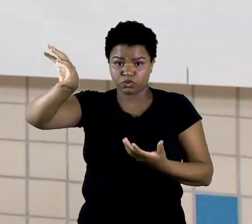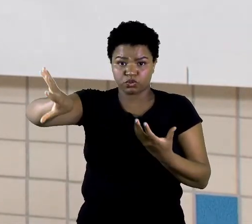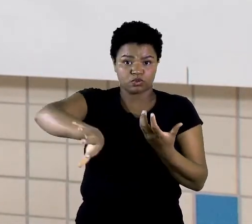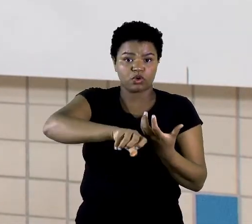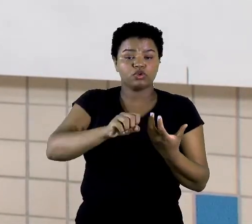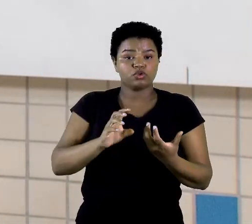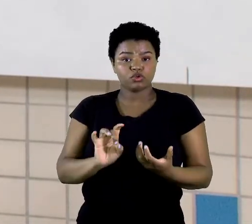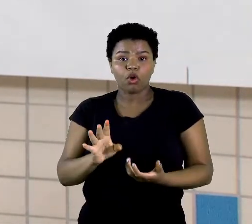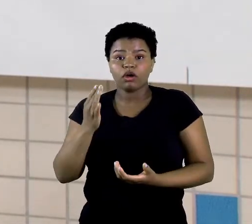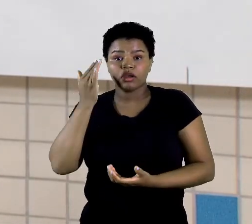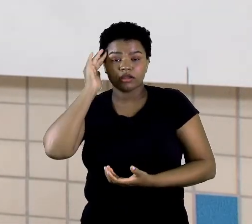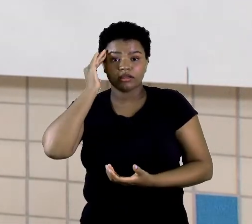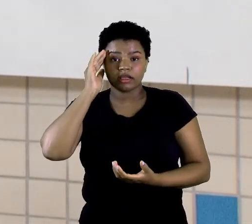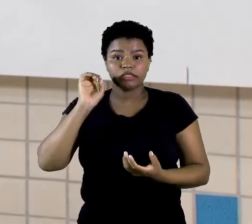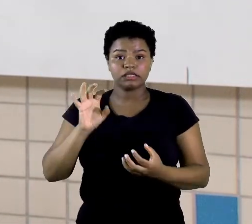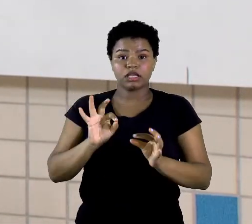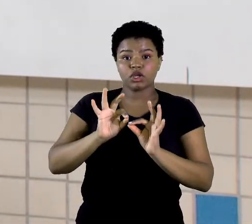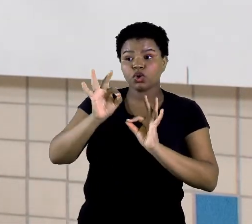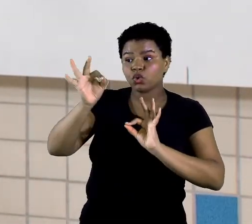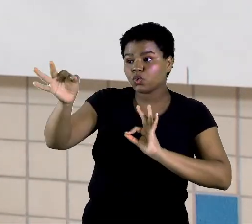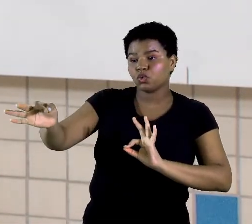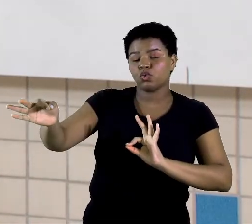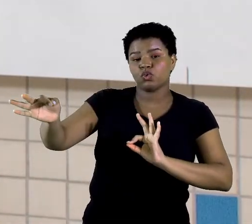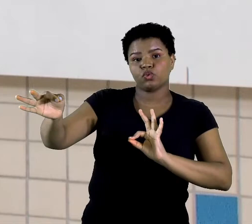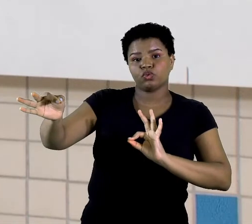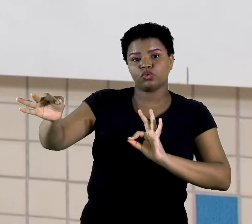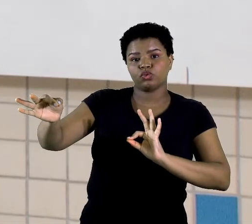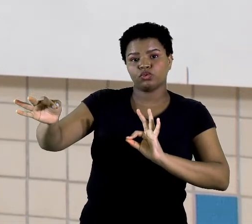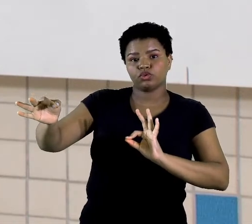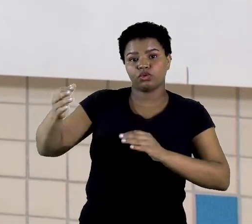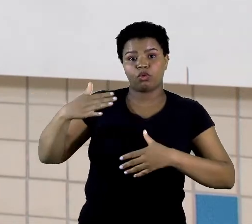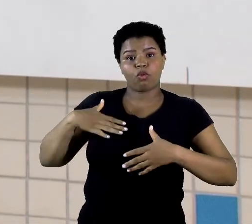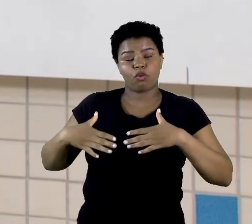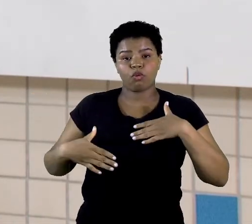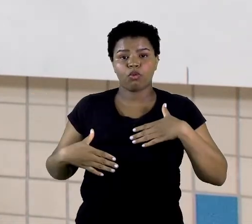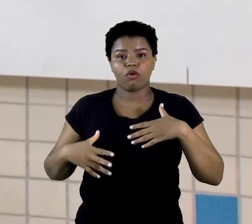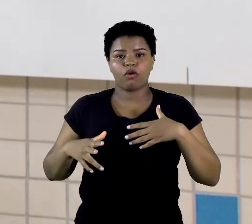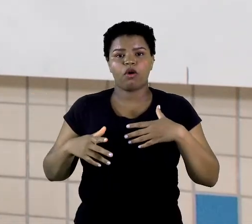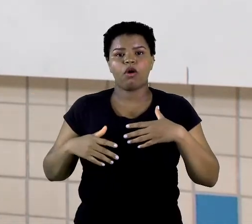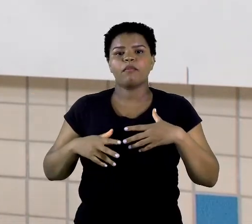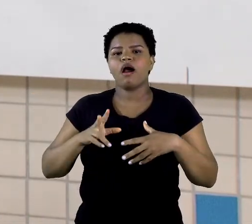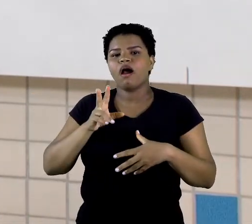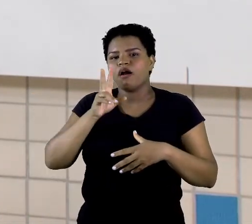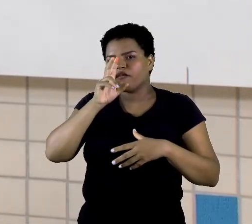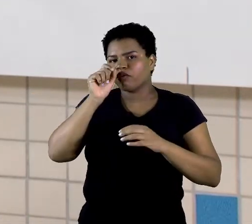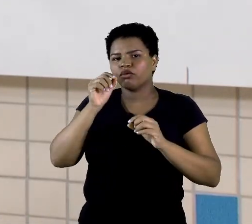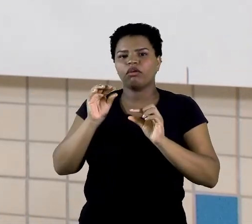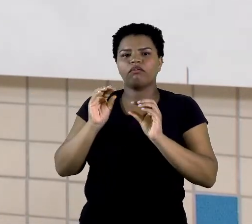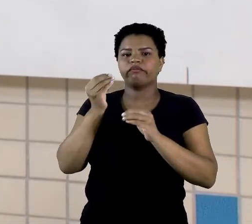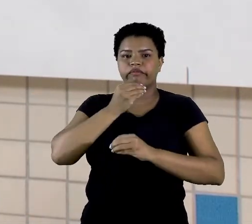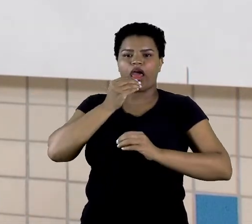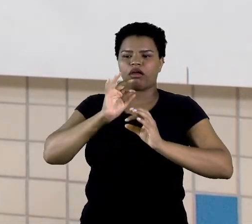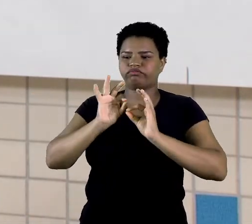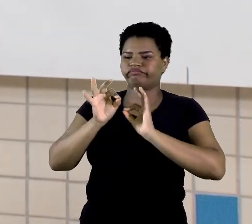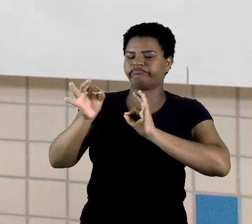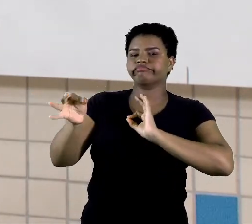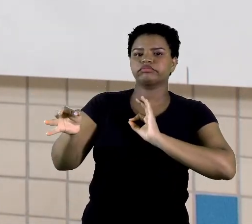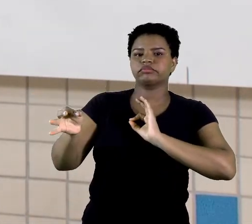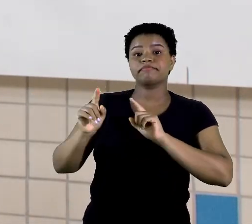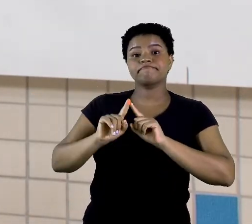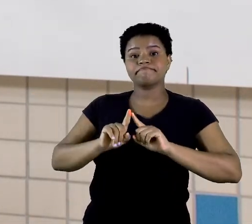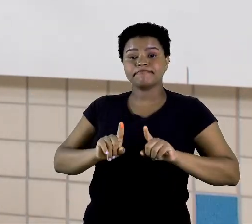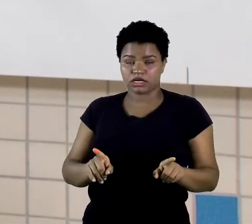quanto mais distantes estiverem os corpos, menos será a força de atração entre eles. Todavia,